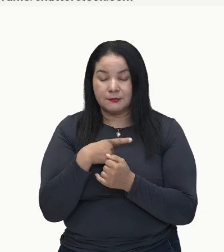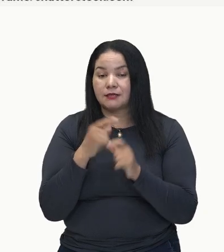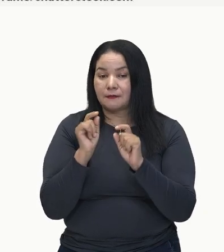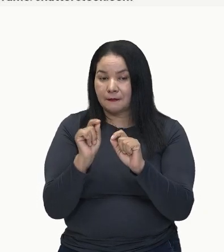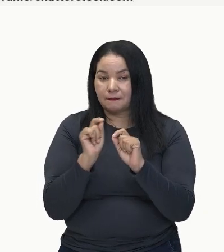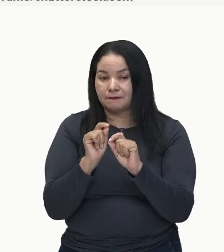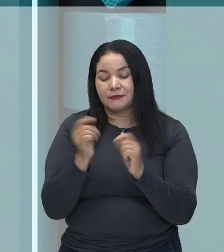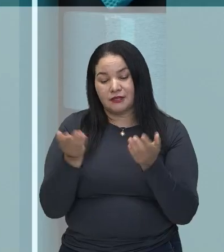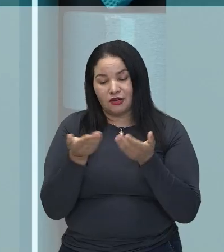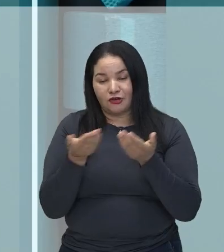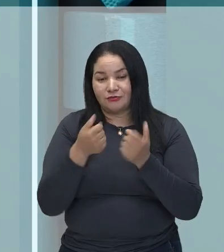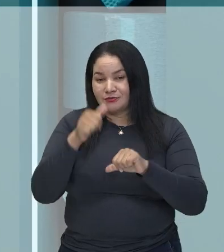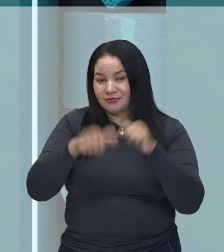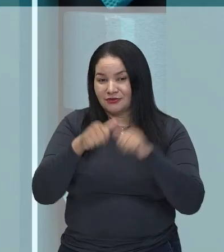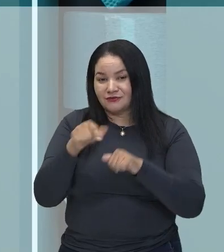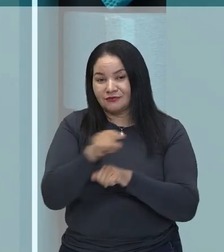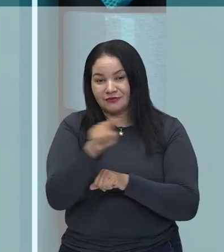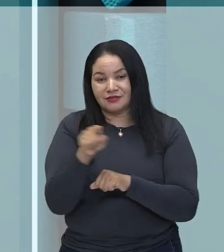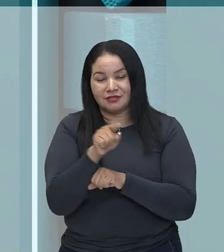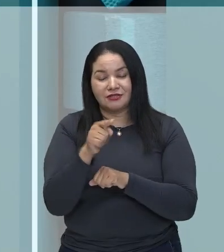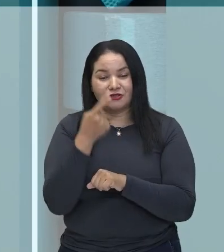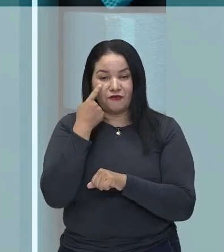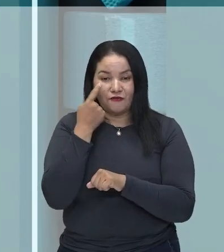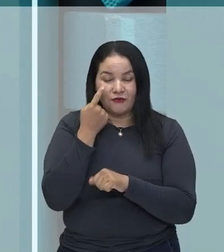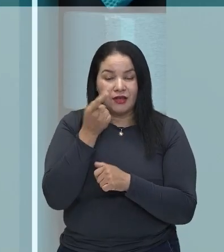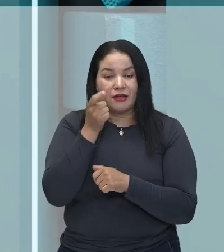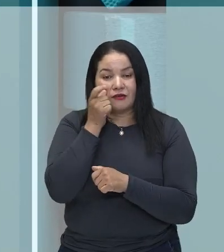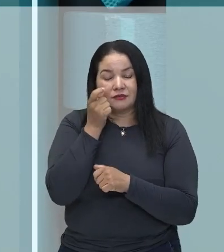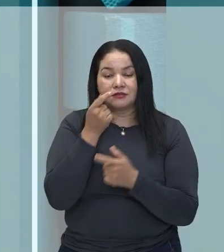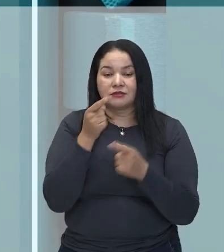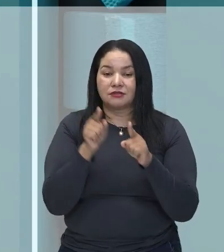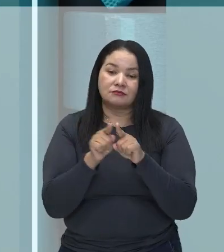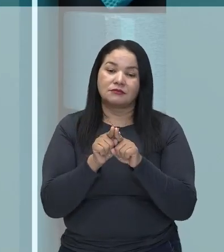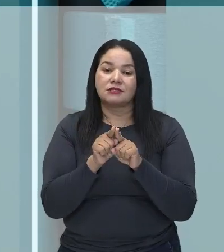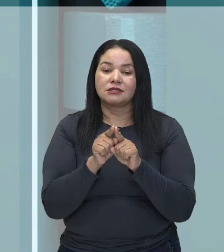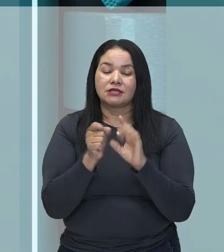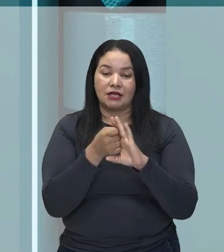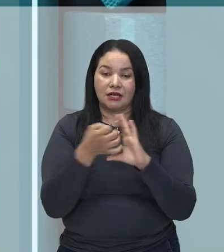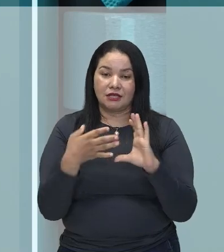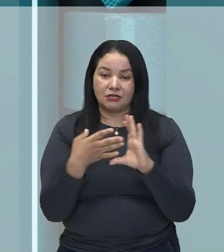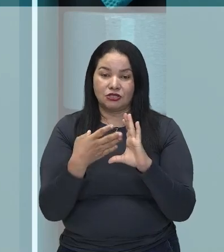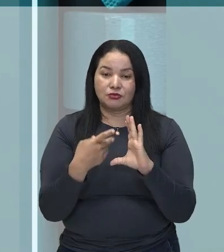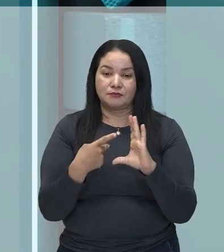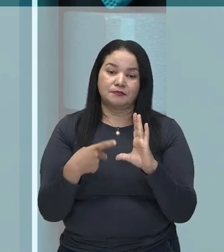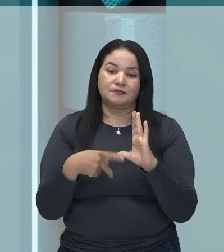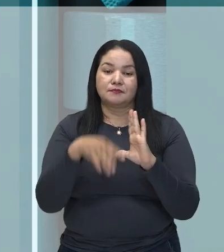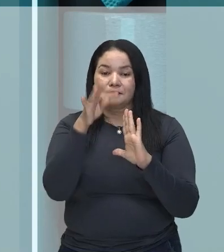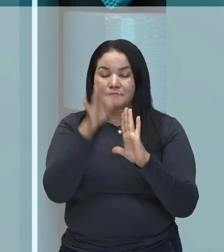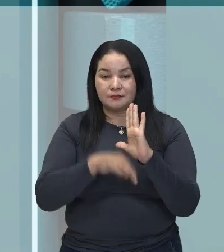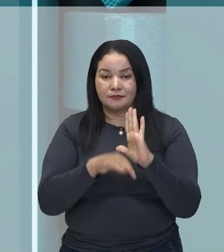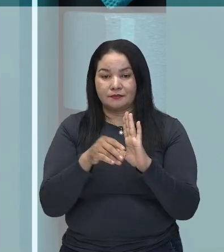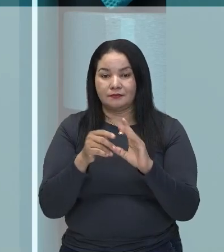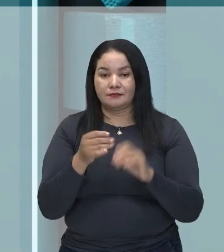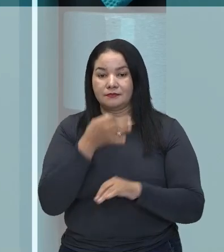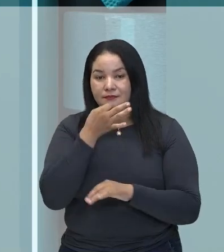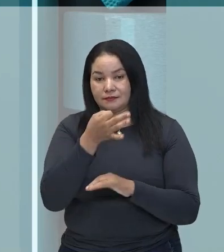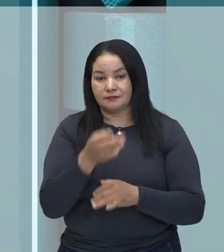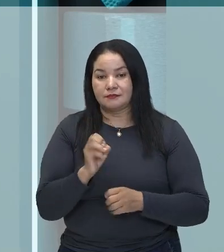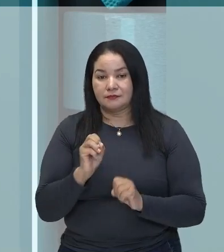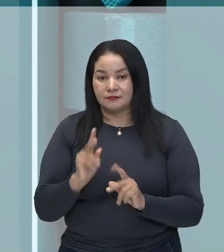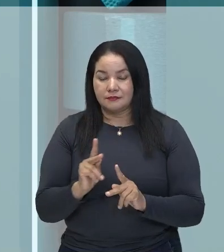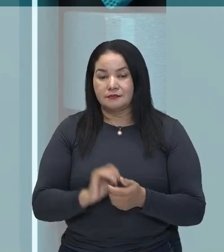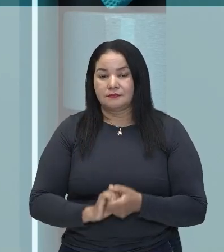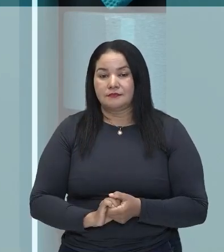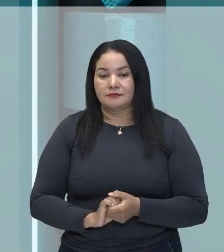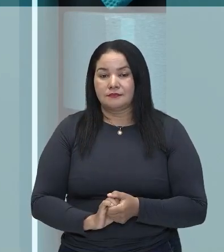aqui e vocês observarem essas características do texto resenha, ok? Muito bem.